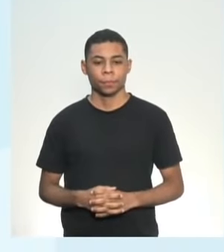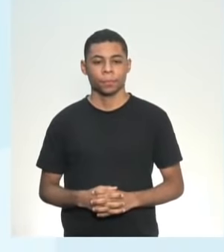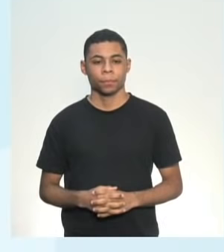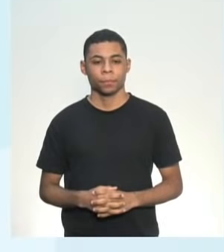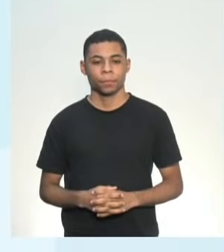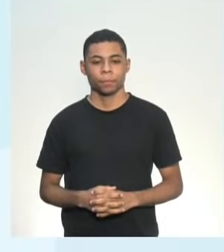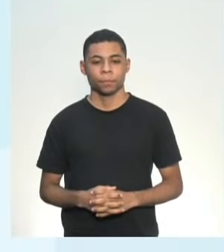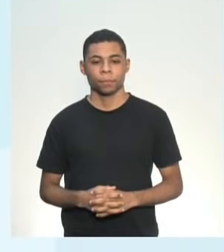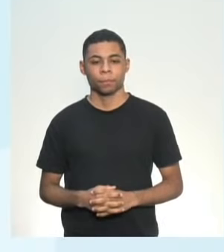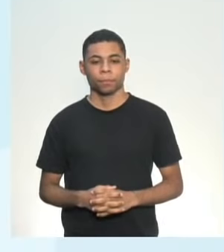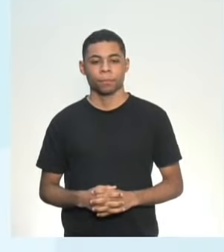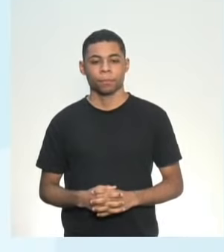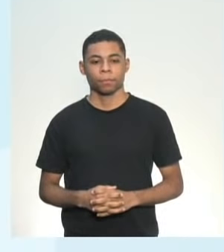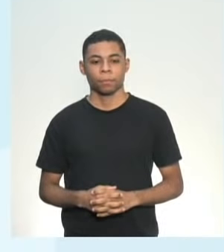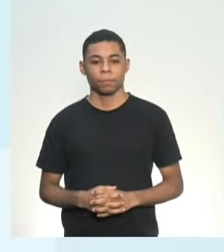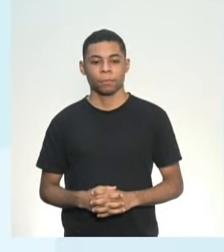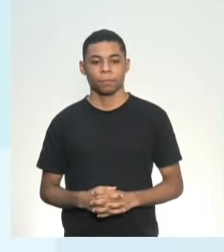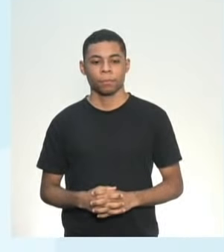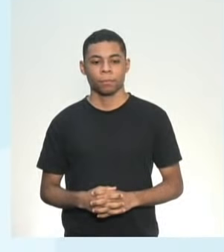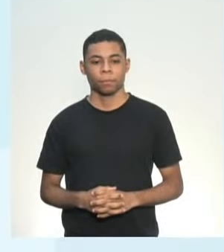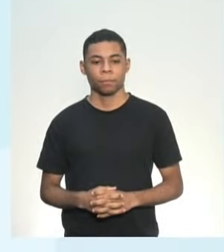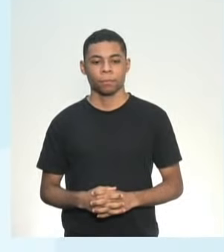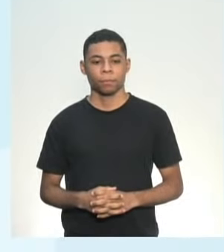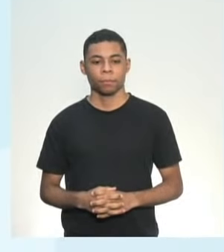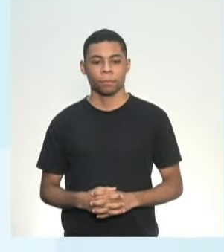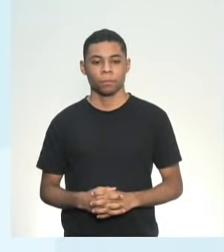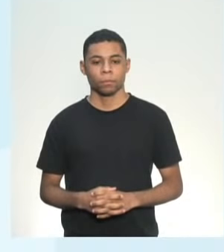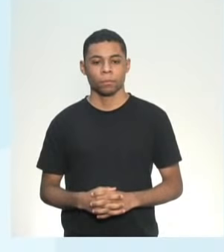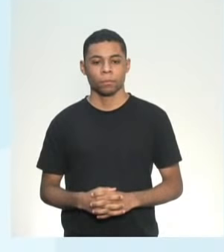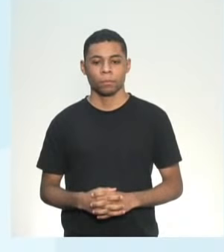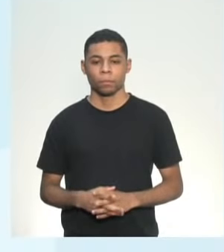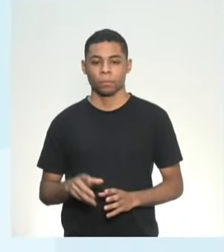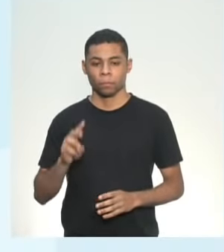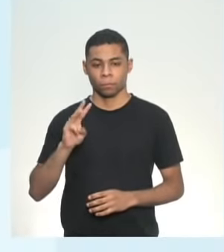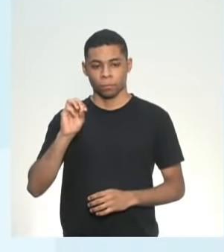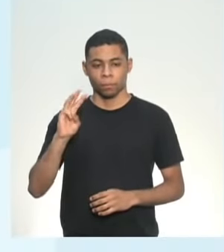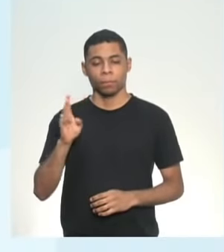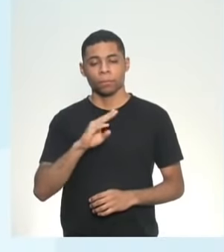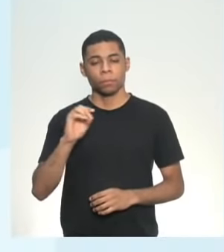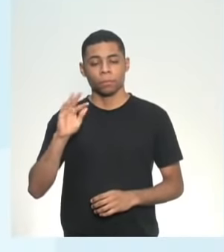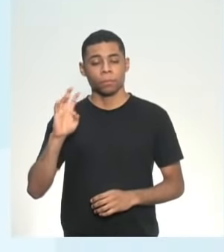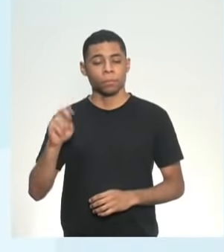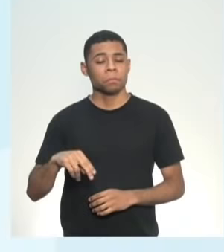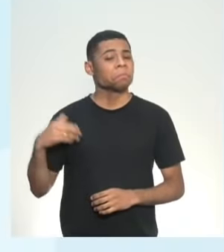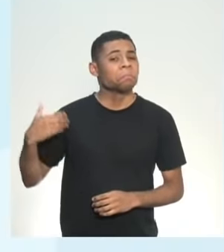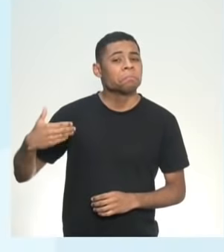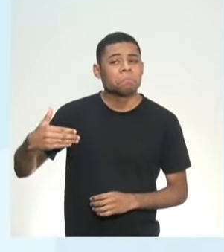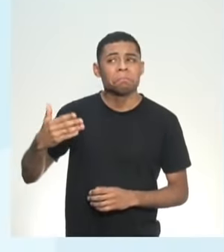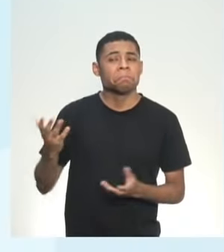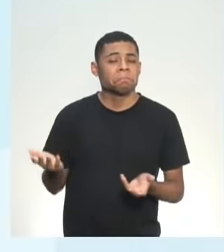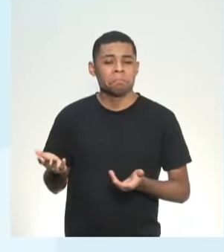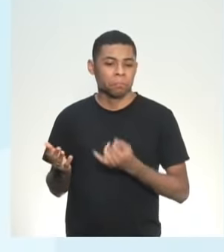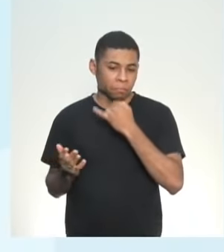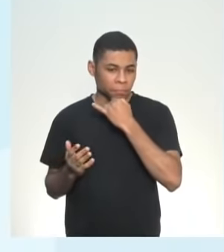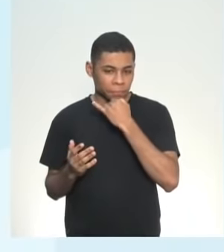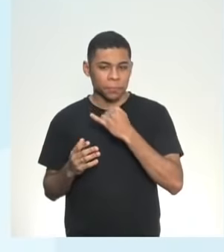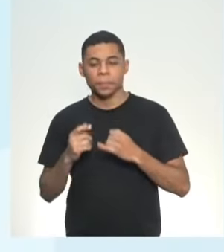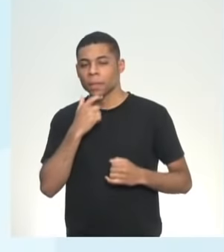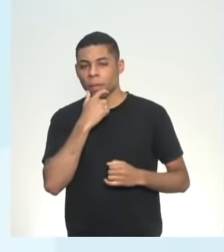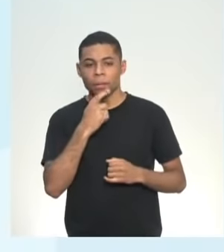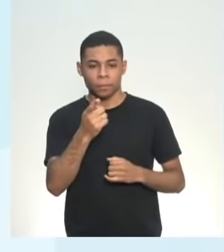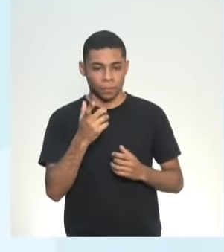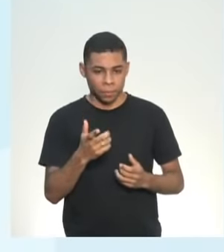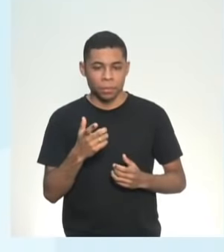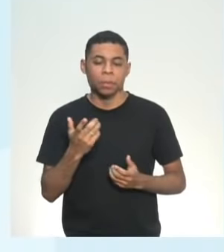deixa eu colocar o meu marca-texto o Robson ela significa Com que frequência então toda vez em inglês que você